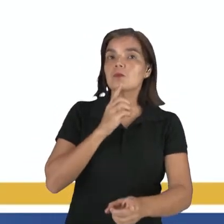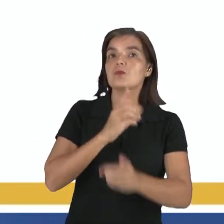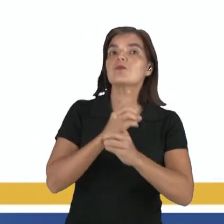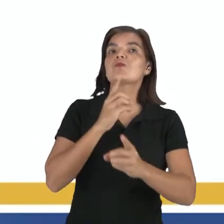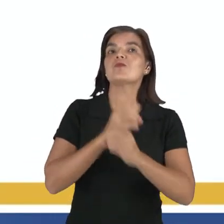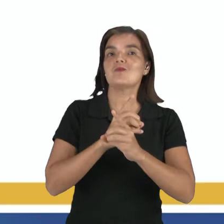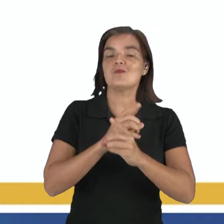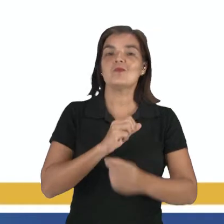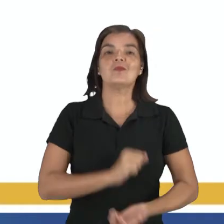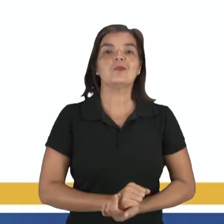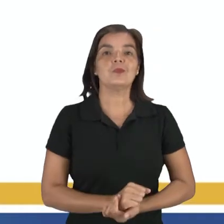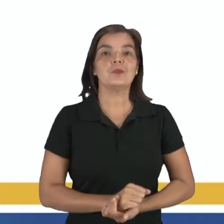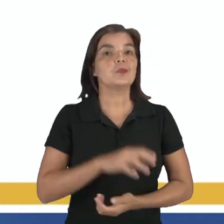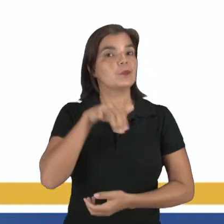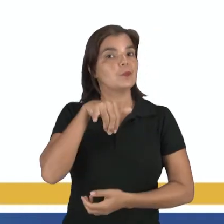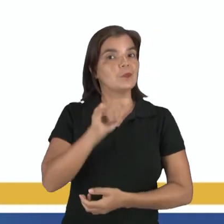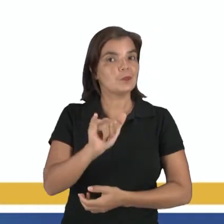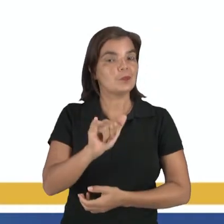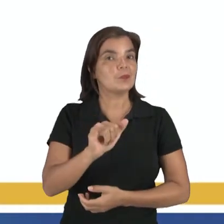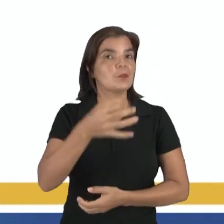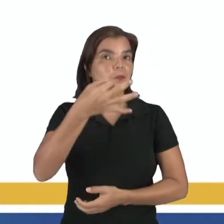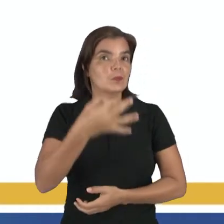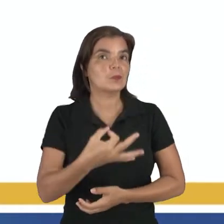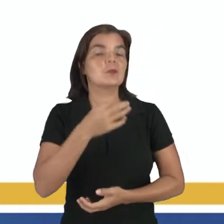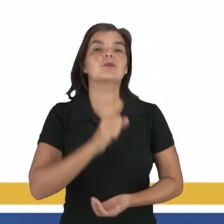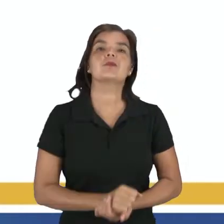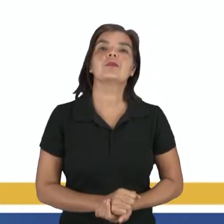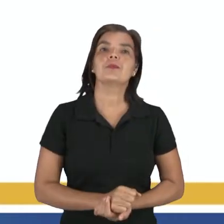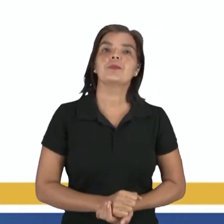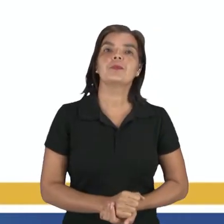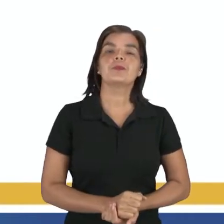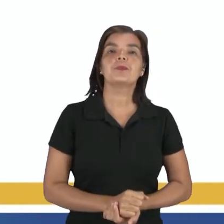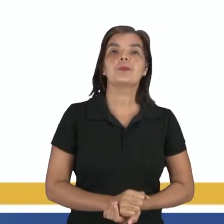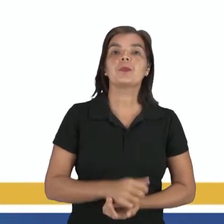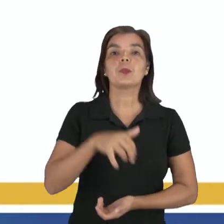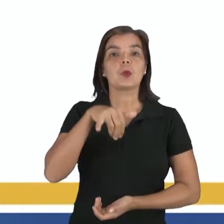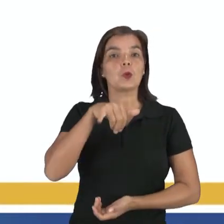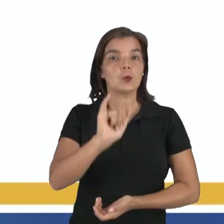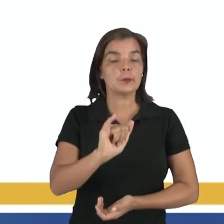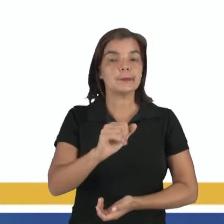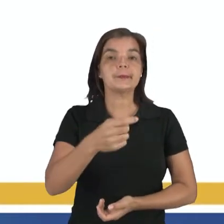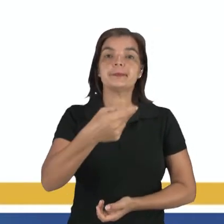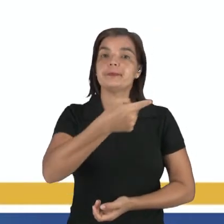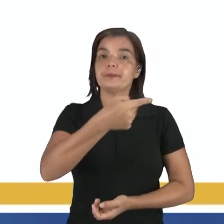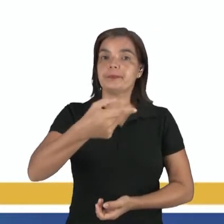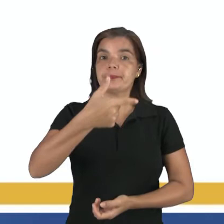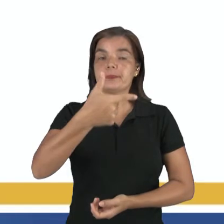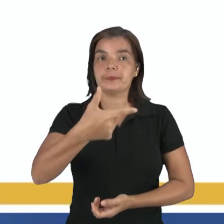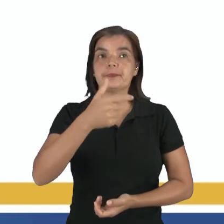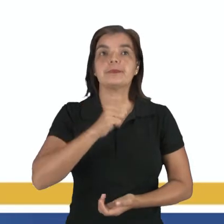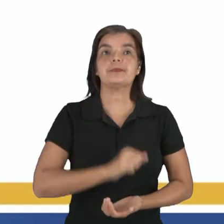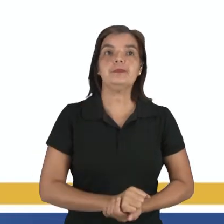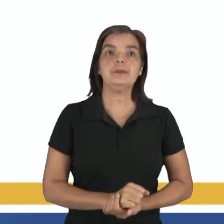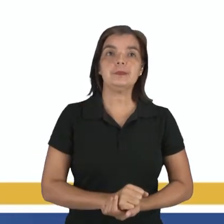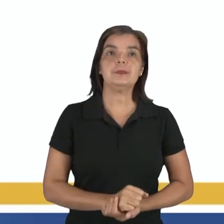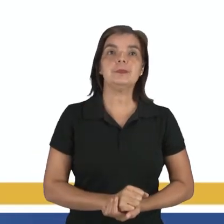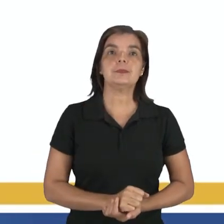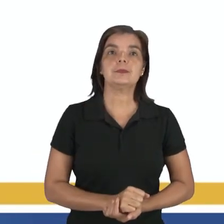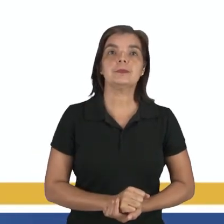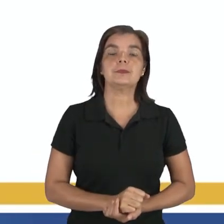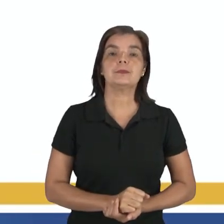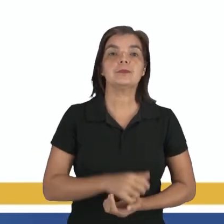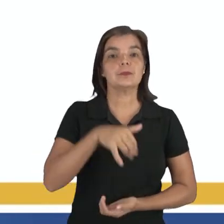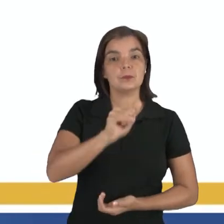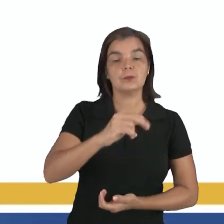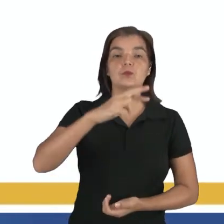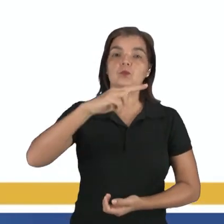é o valor do y, tá? Então, vejamos, quando x é igual a menos 2,